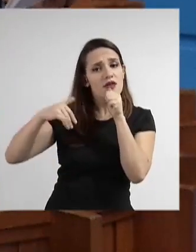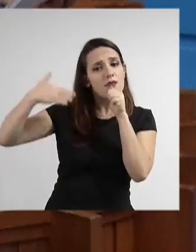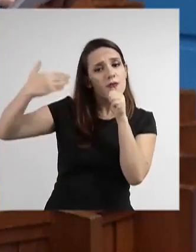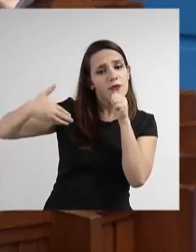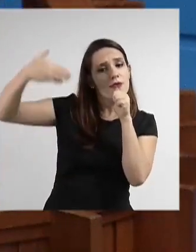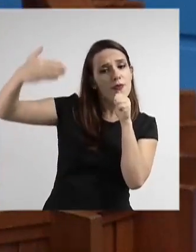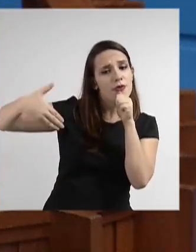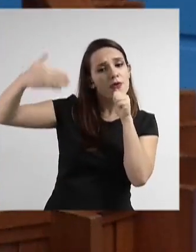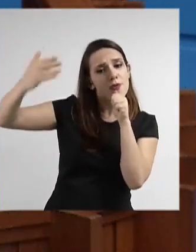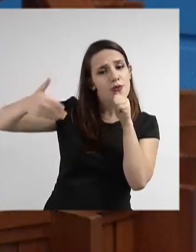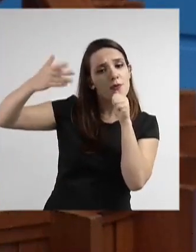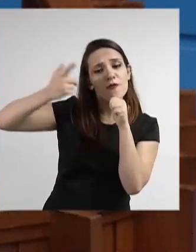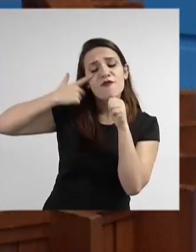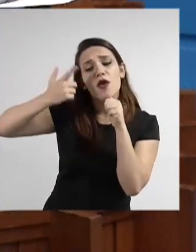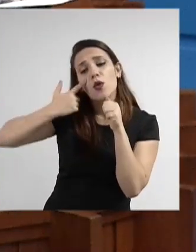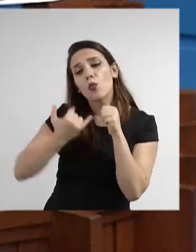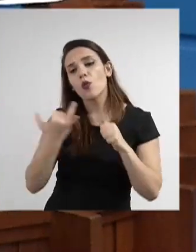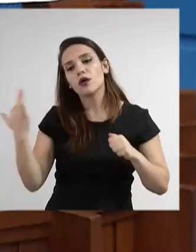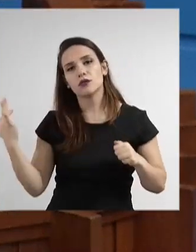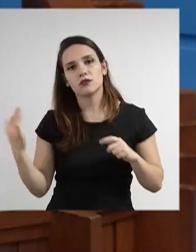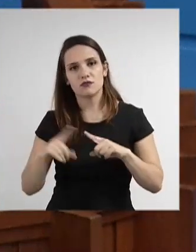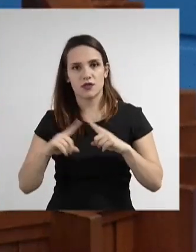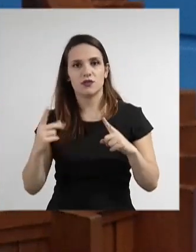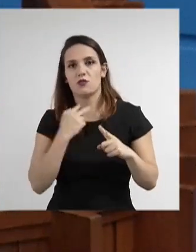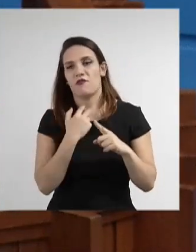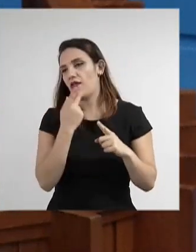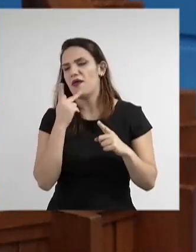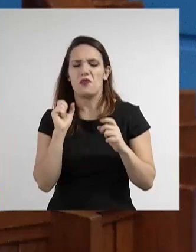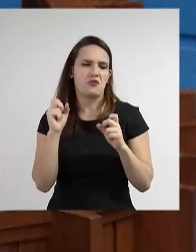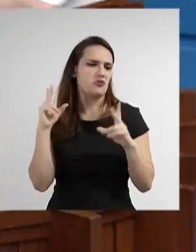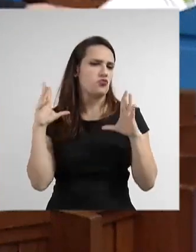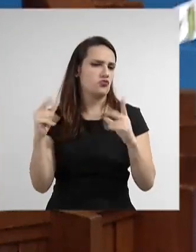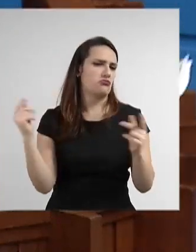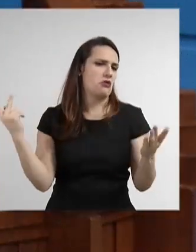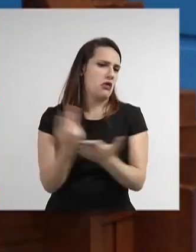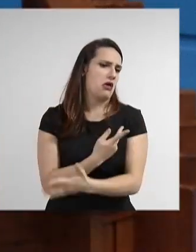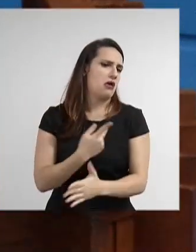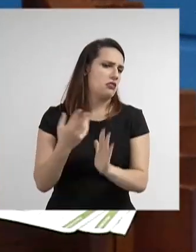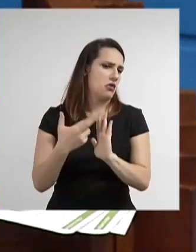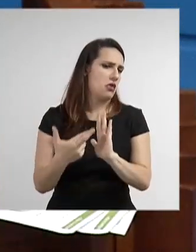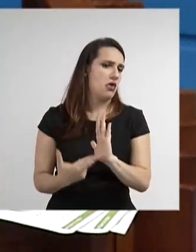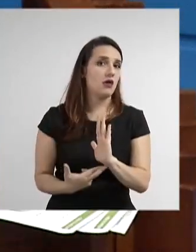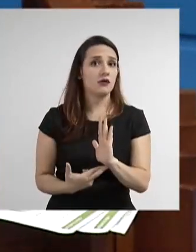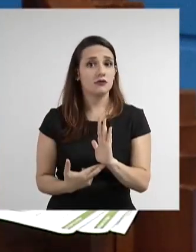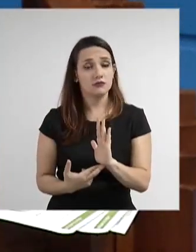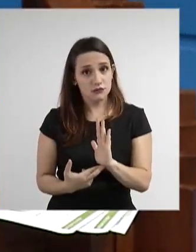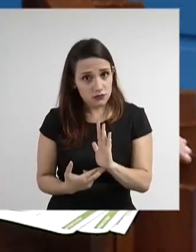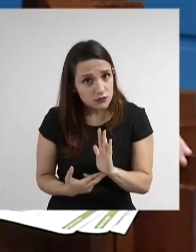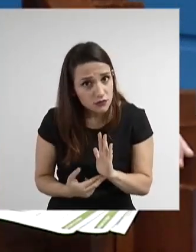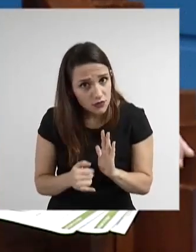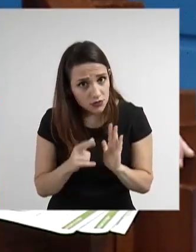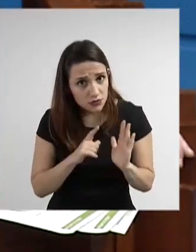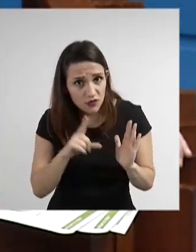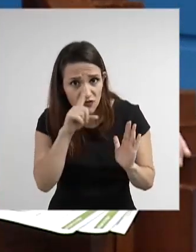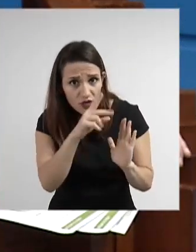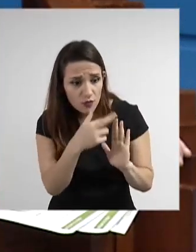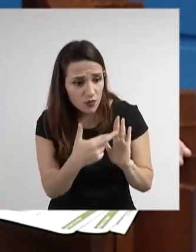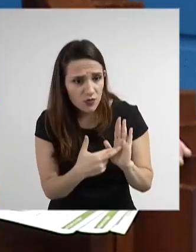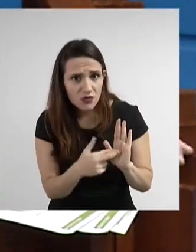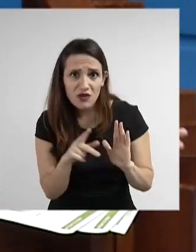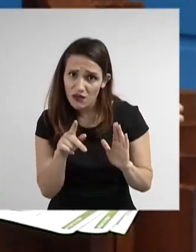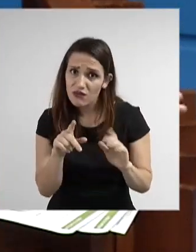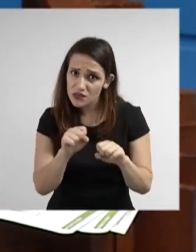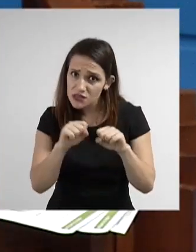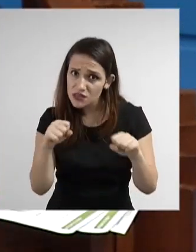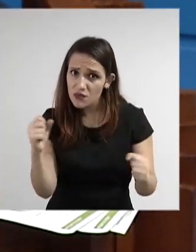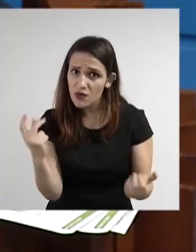fato, e cortar. Irregularidade não pode ser admitida, até porque, se existe coisa errada no programa, isso depõe contra o